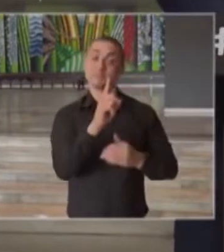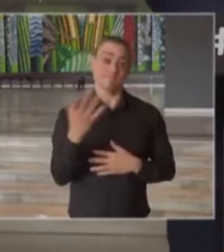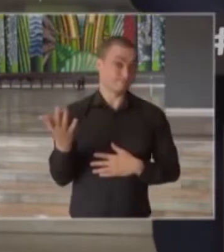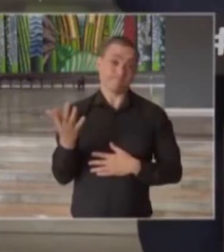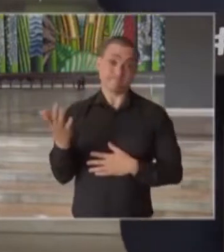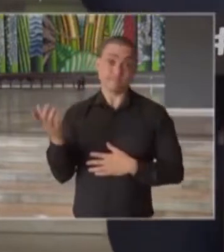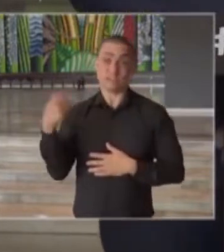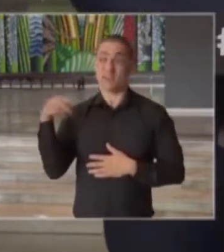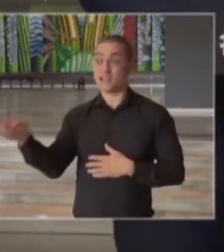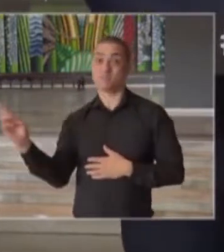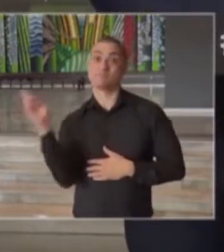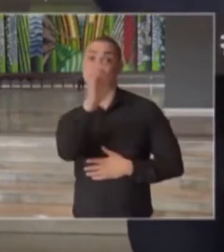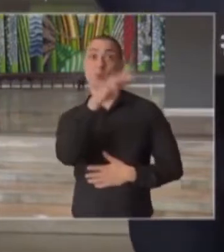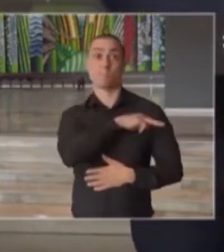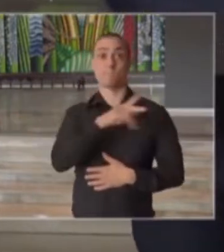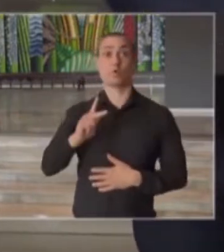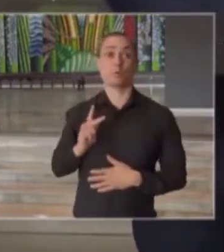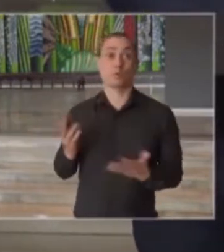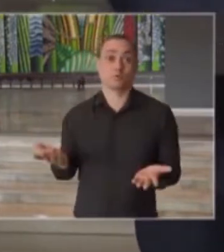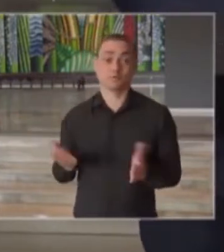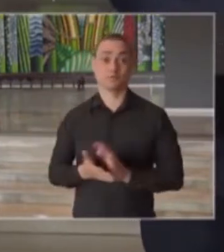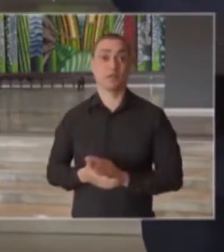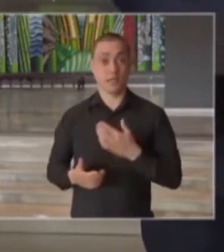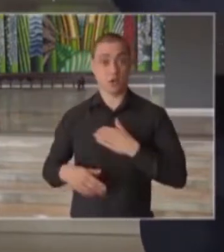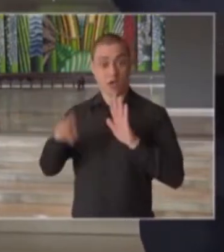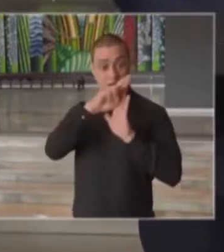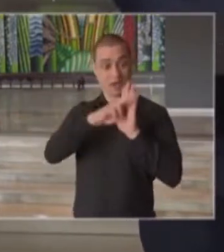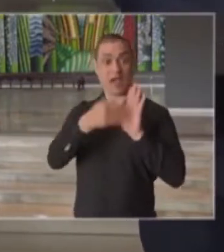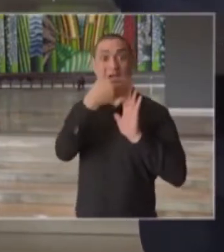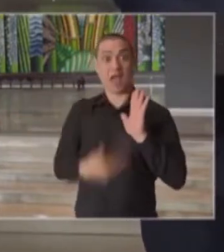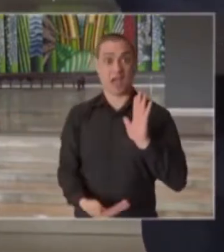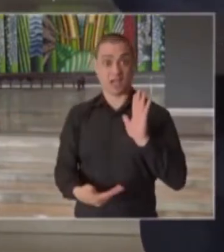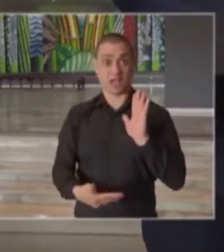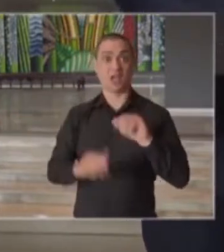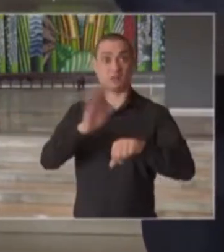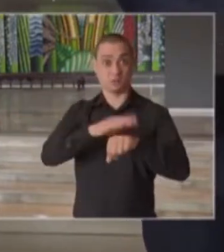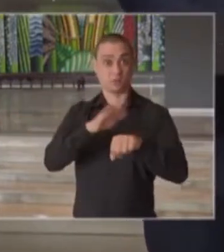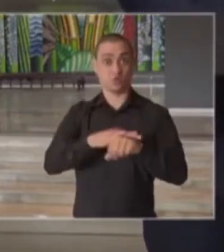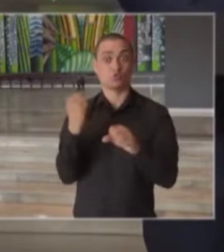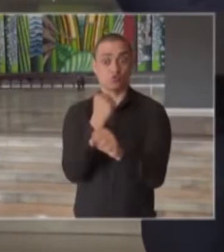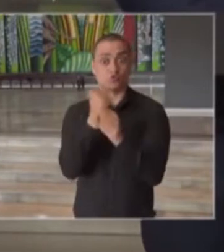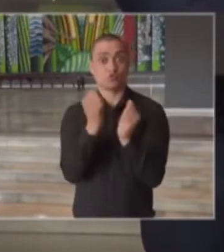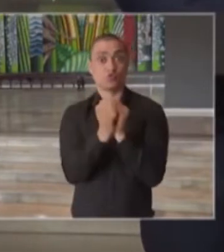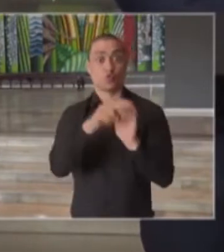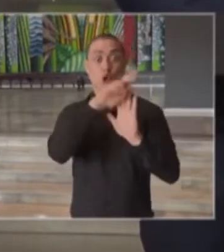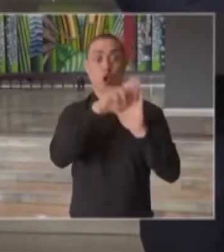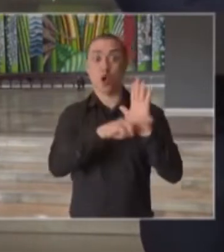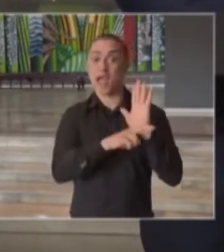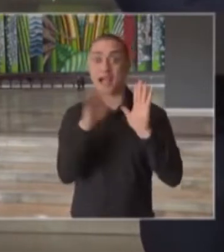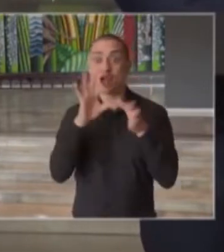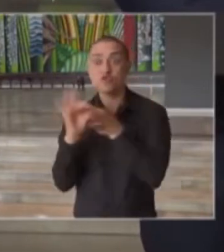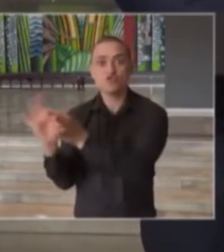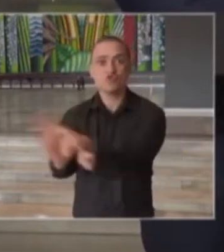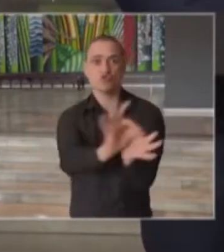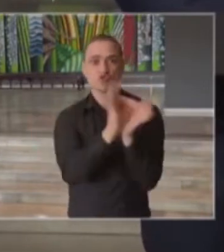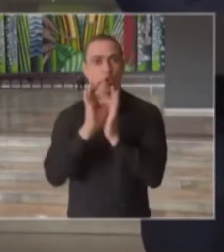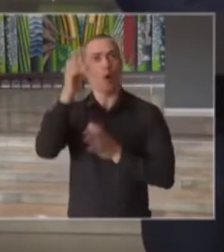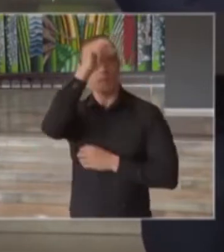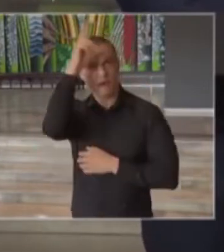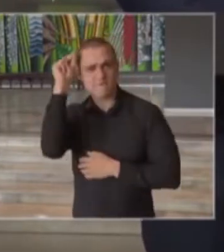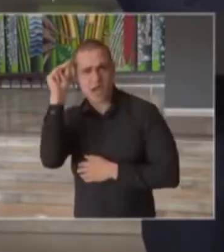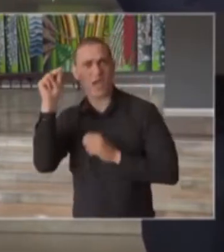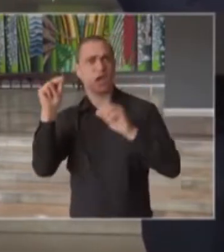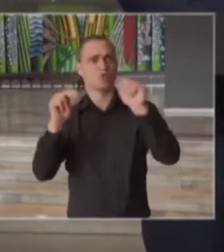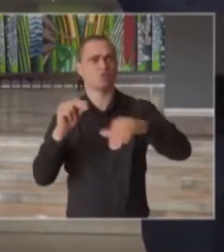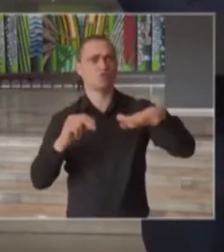vão responder judicialmente pelo ato. Nós temos regras, elas foram estabelecidas e construídas em conjunto com prefeitos,